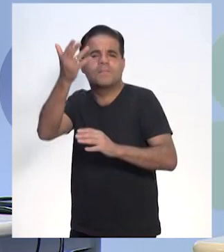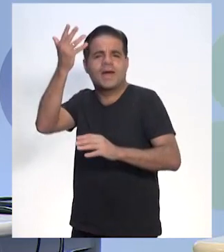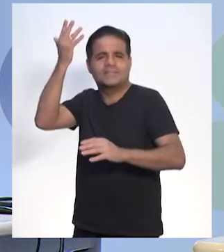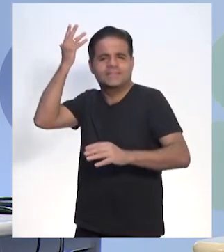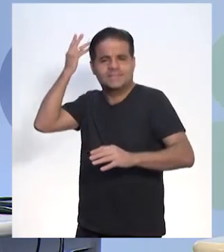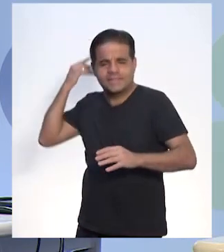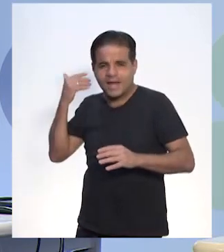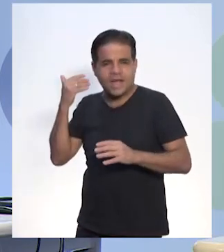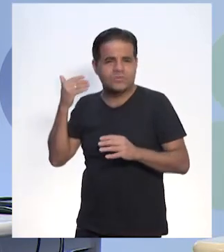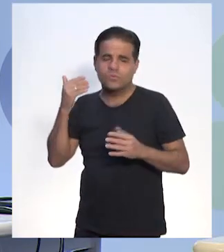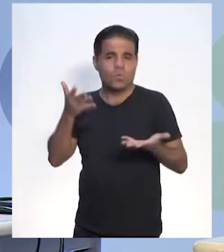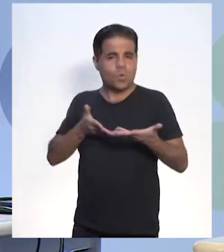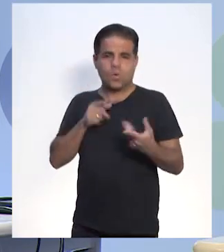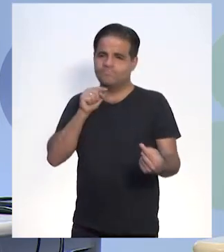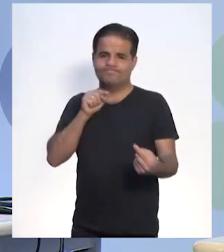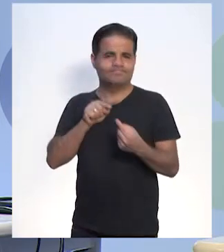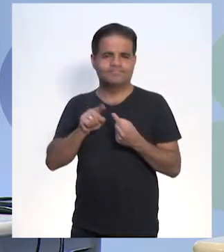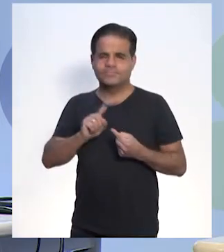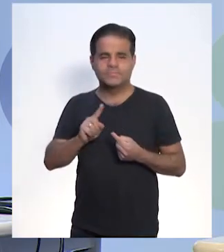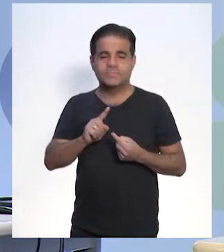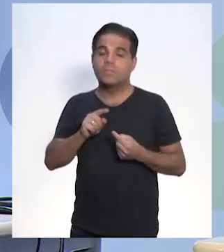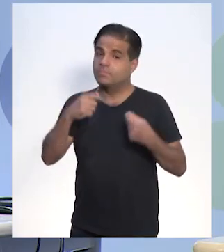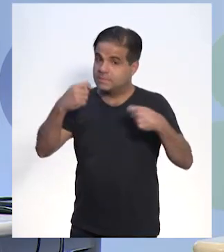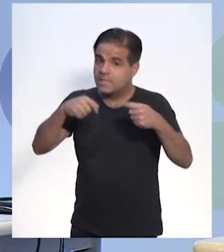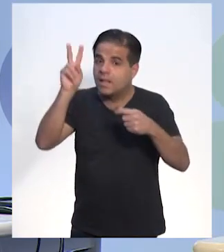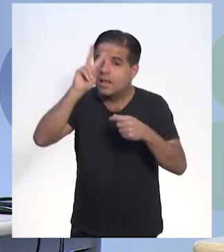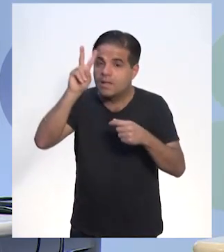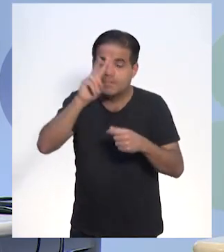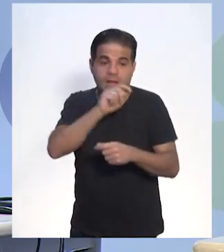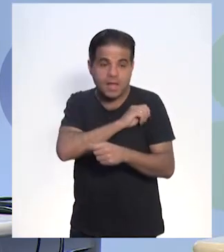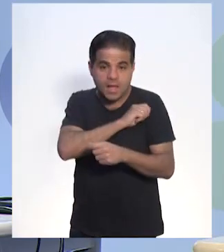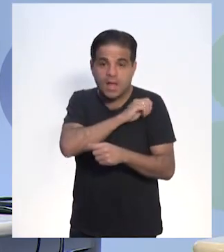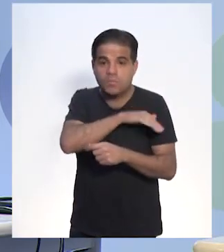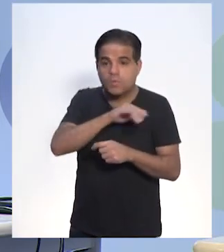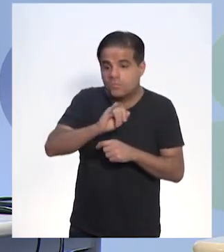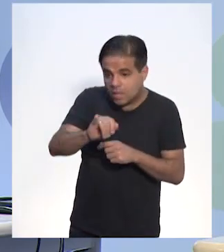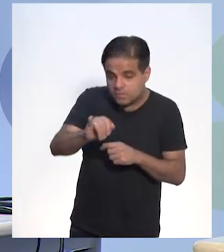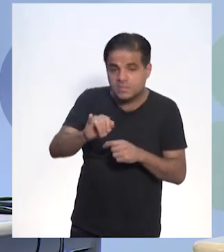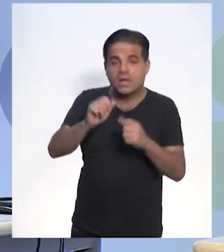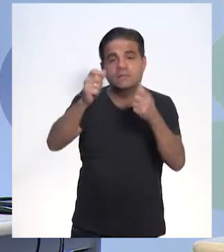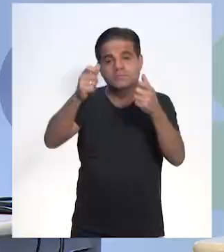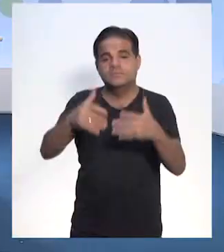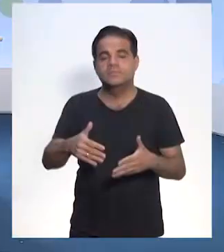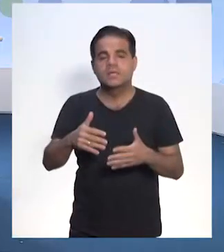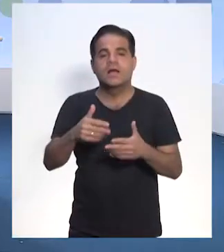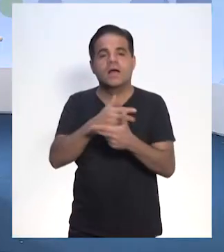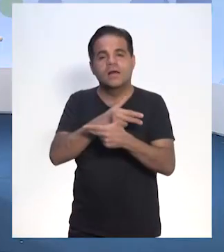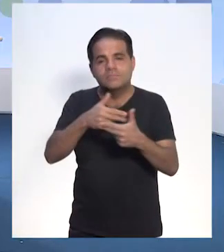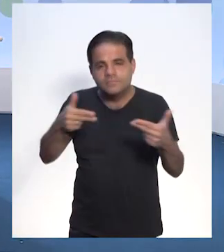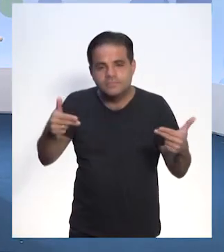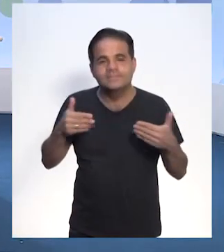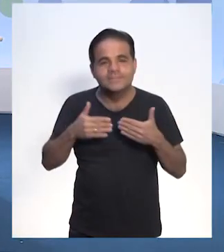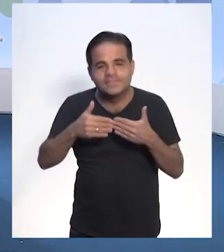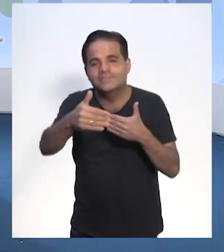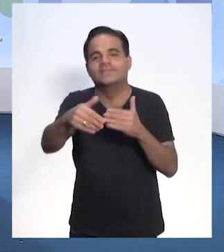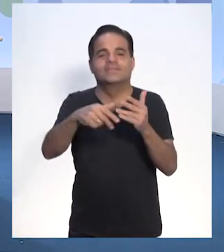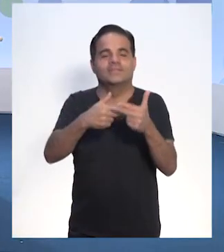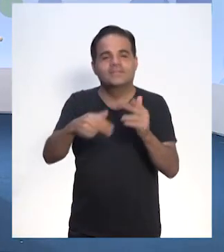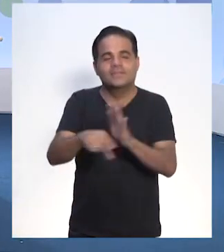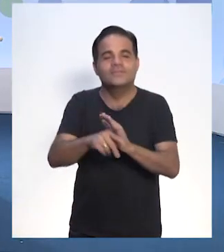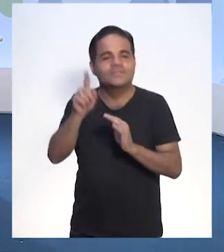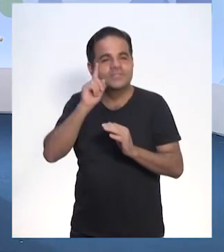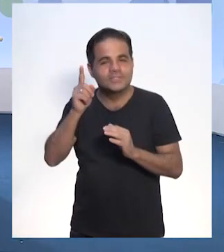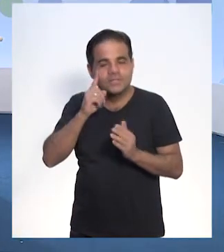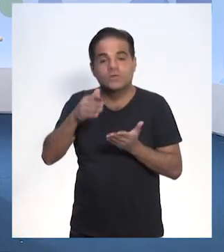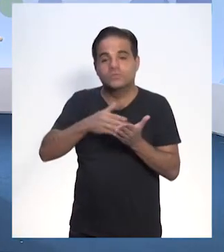essa crônica, a gente pode dizer que ela entra até na questão atemporal, certo, Andréia? Porque teremos flores, teremos jardineiros,